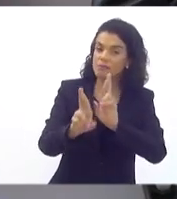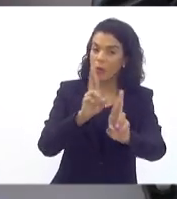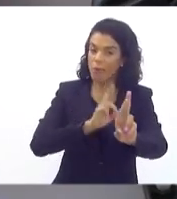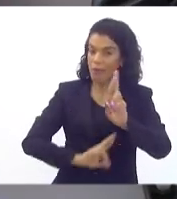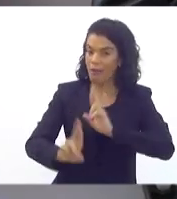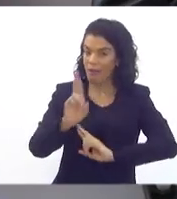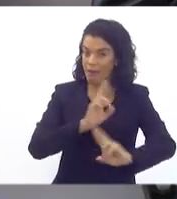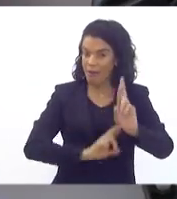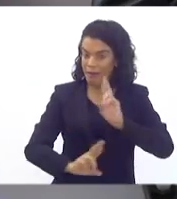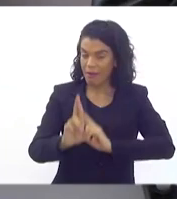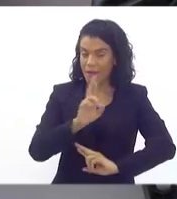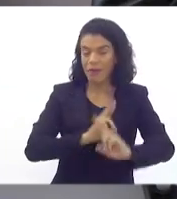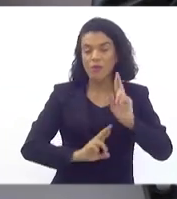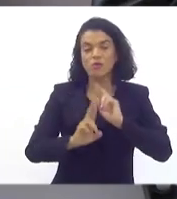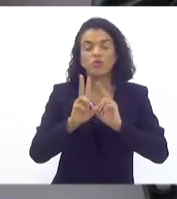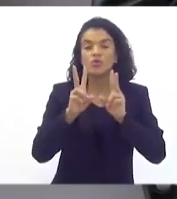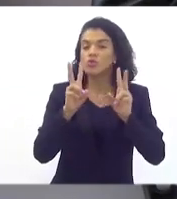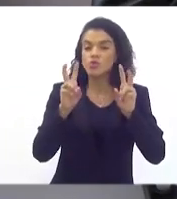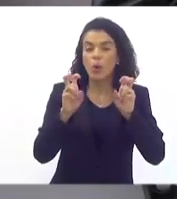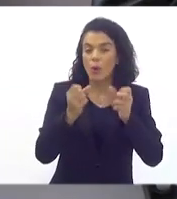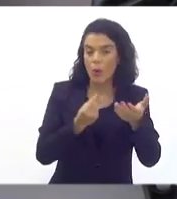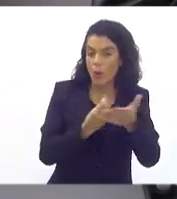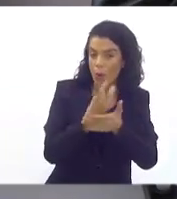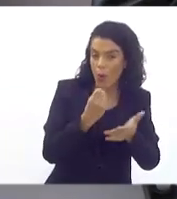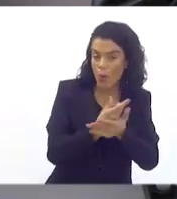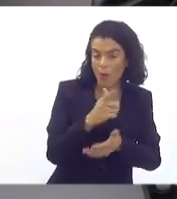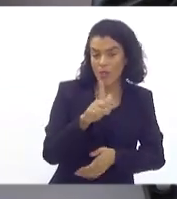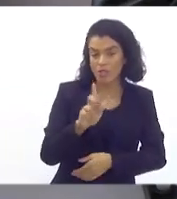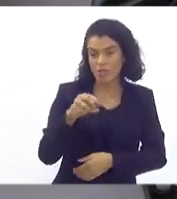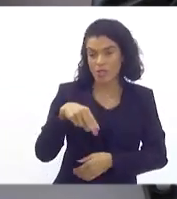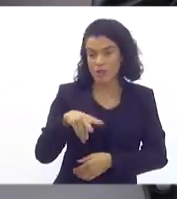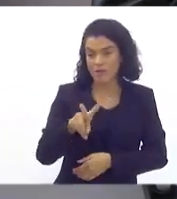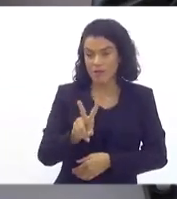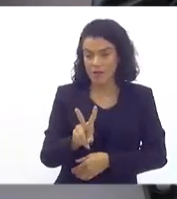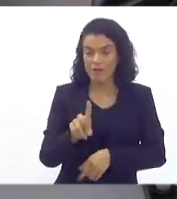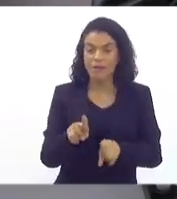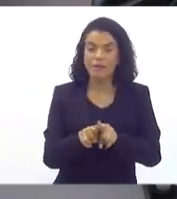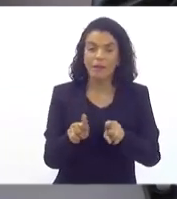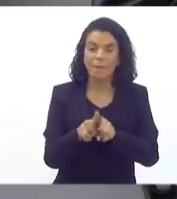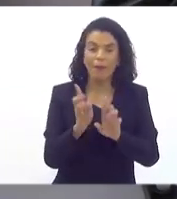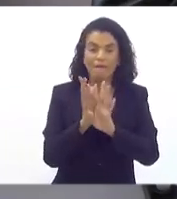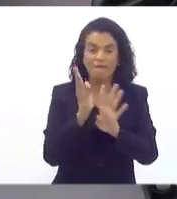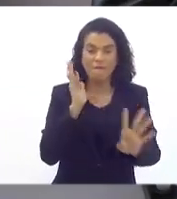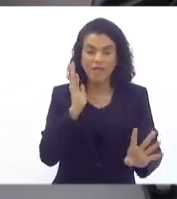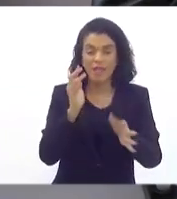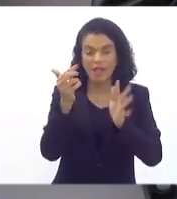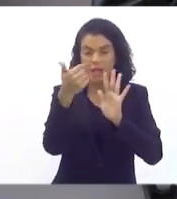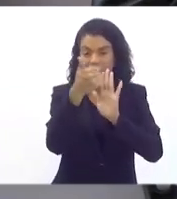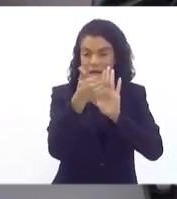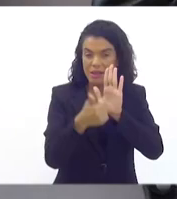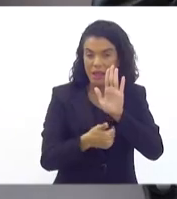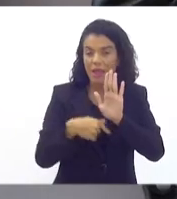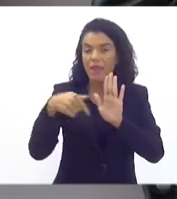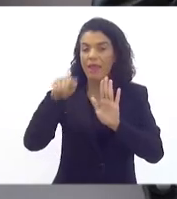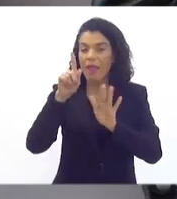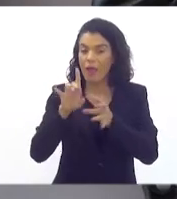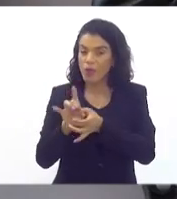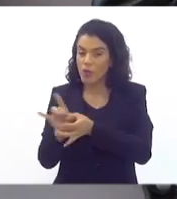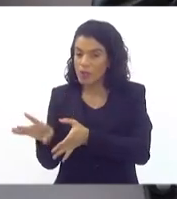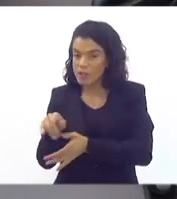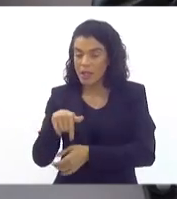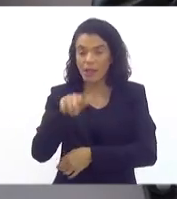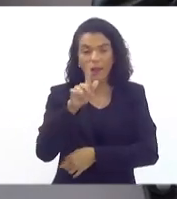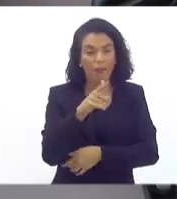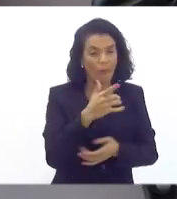de acesso ao GNV sugiro aqui algumas vezes essa questão da fila dos critérios quem que autoriza quem que autoriza